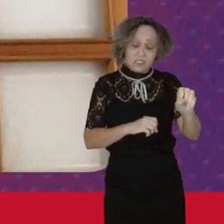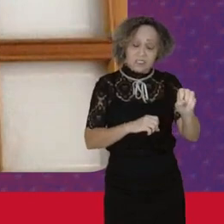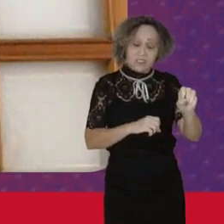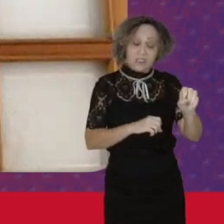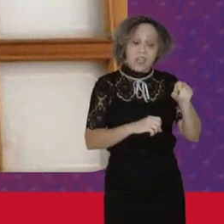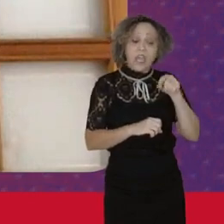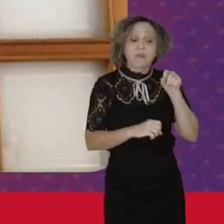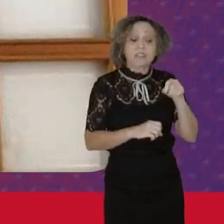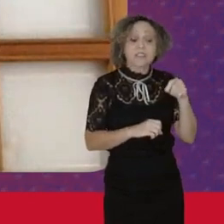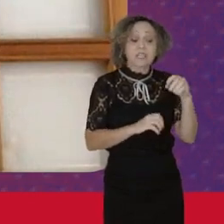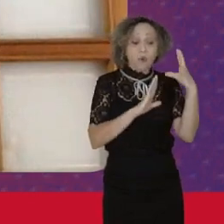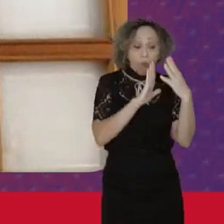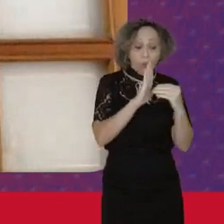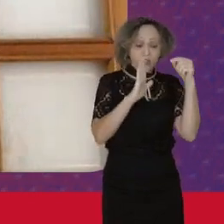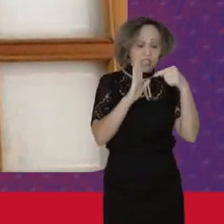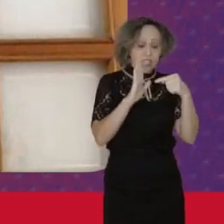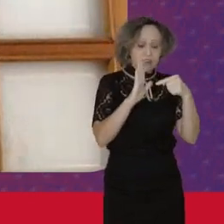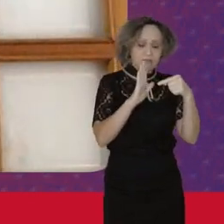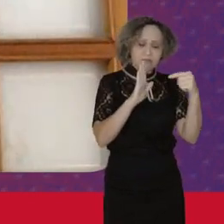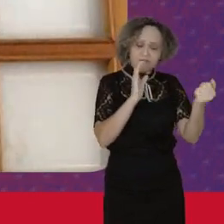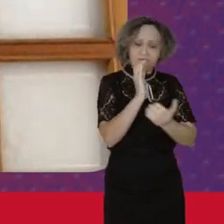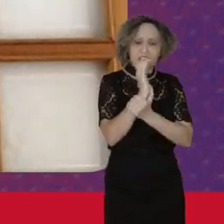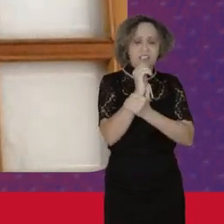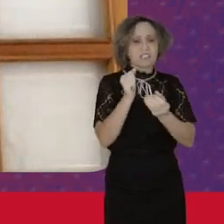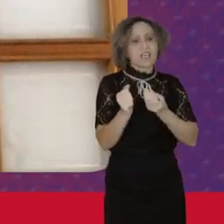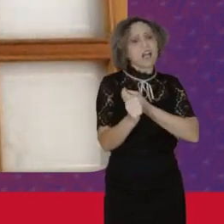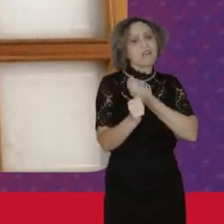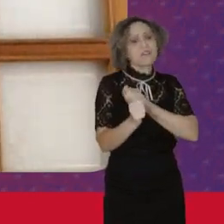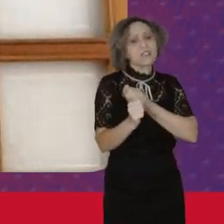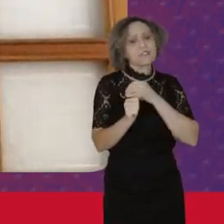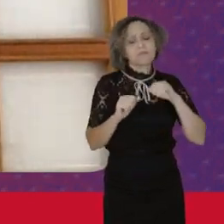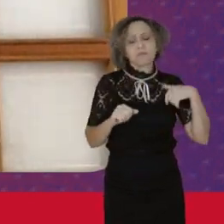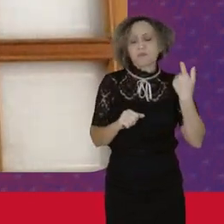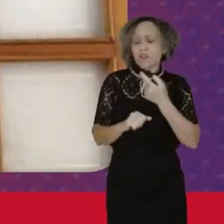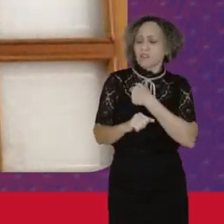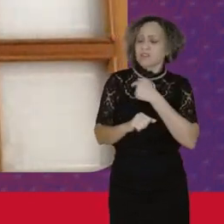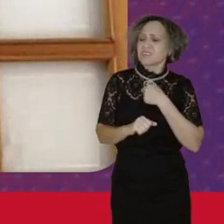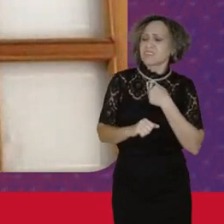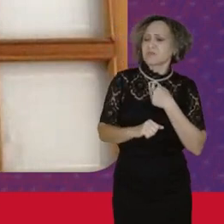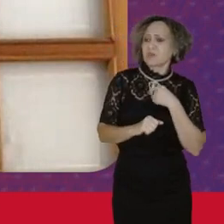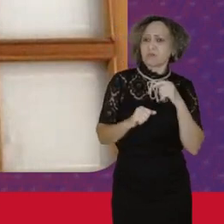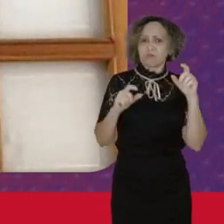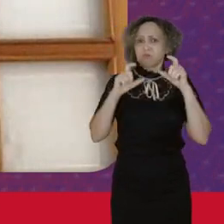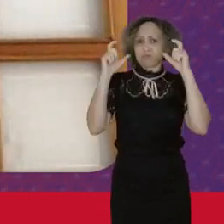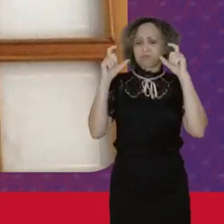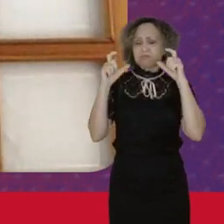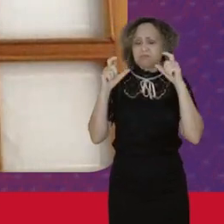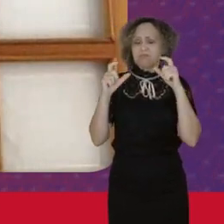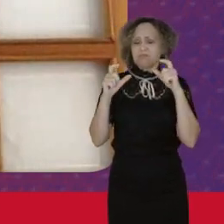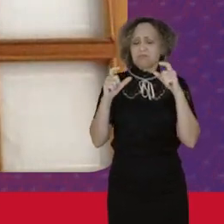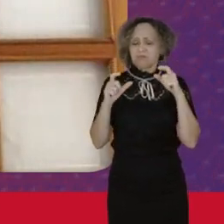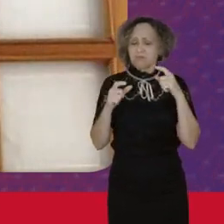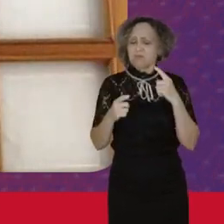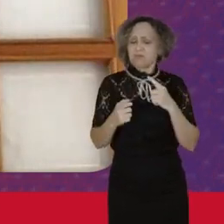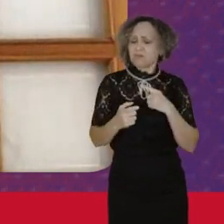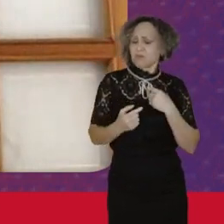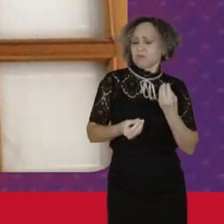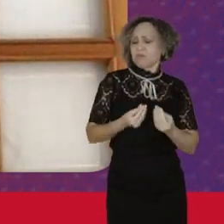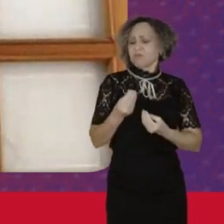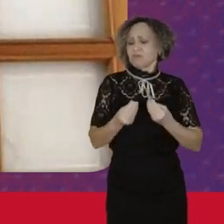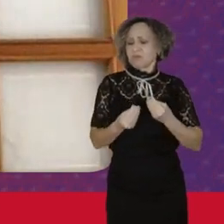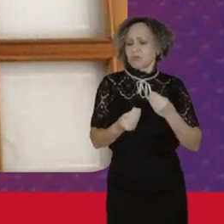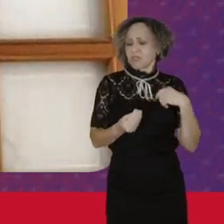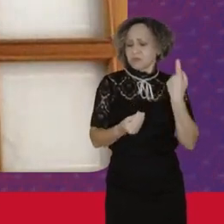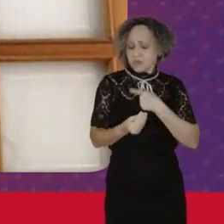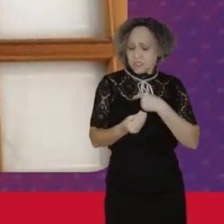né? E aí estamos em choque muito diretamente, precisamos enfrentar o que é o